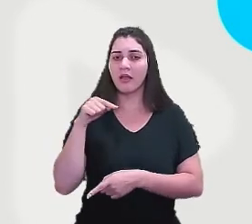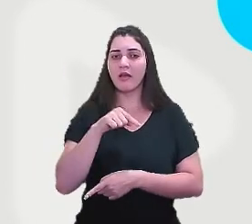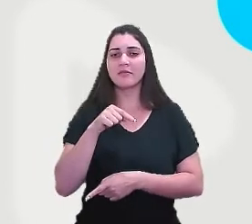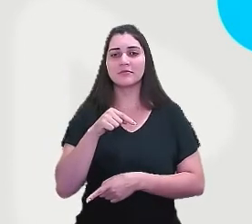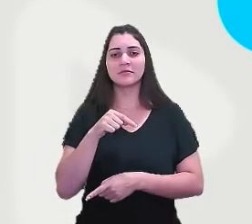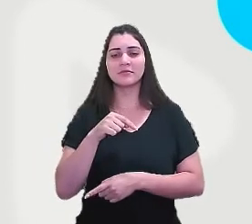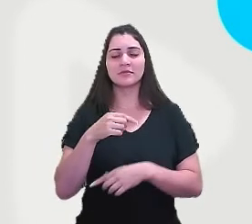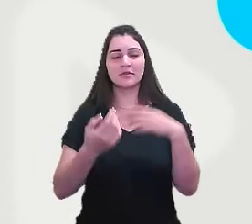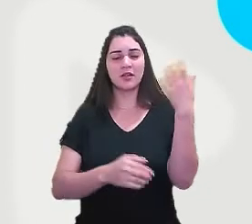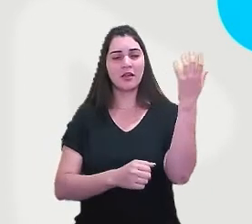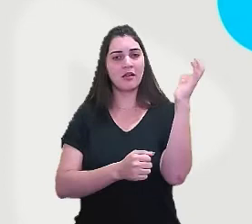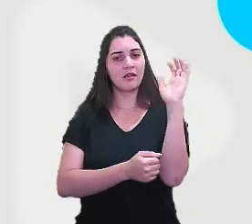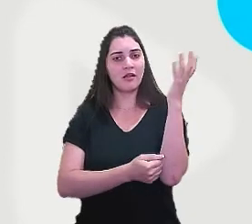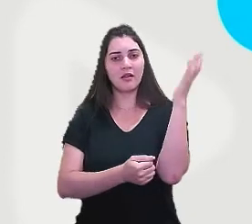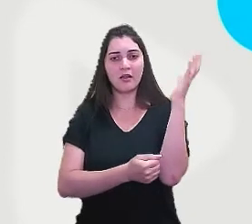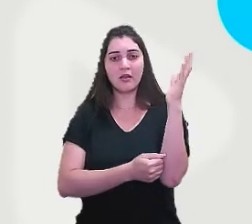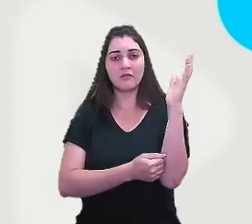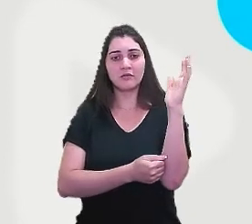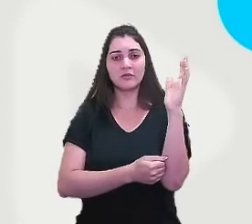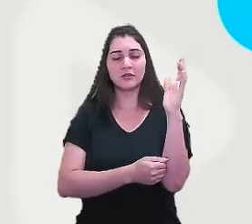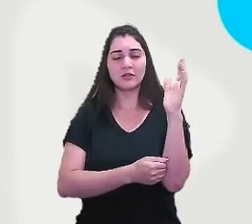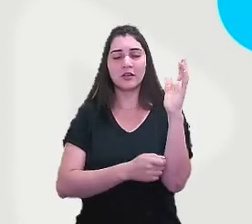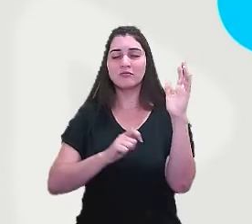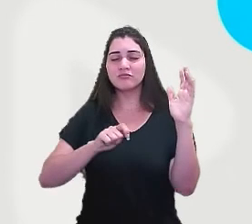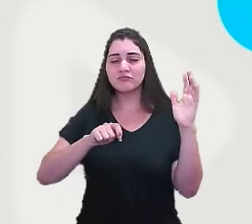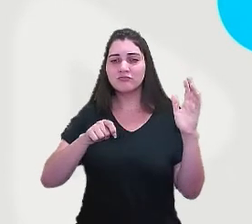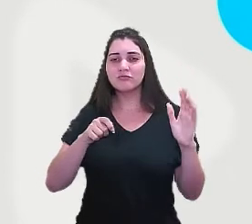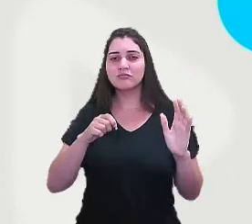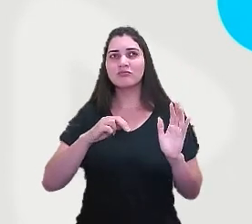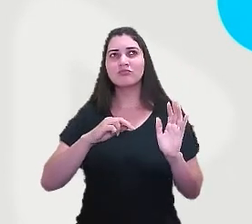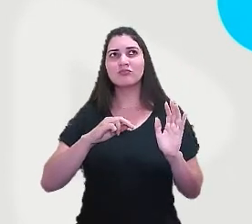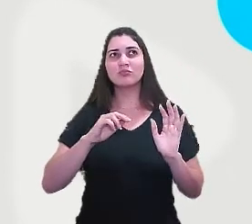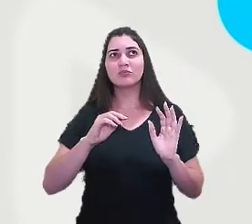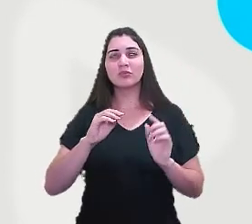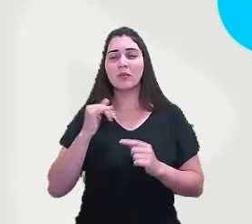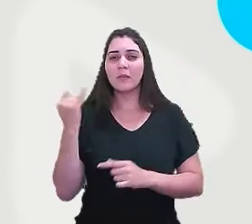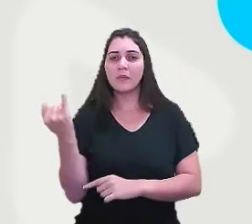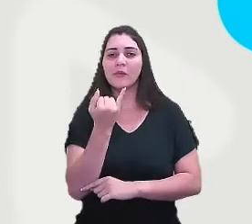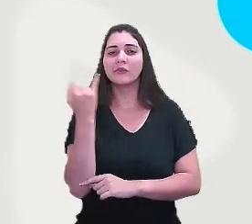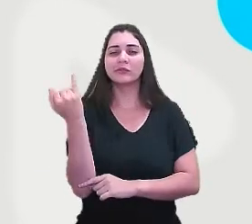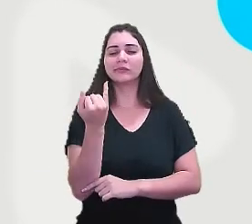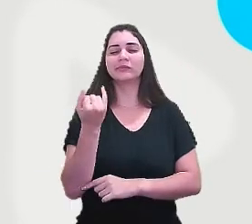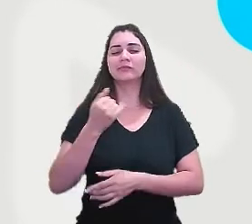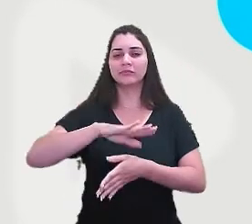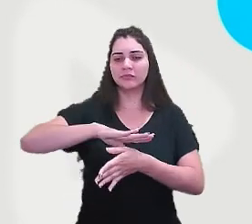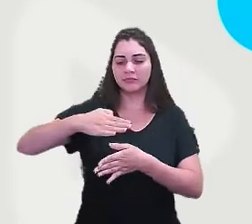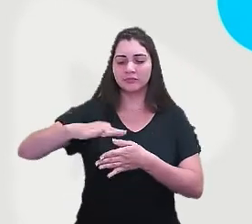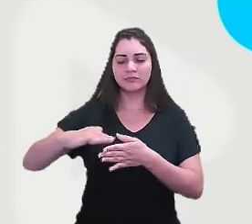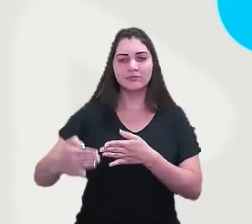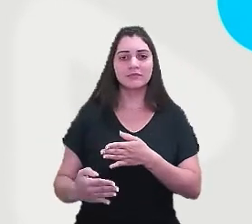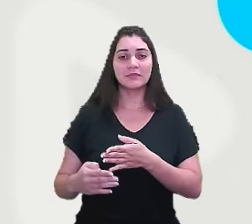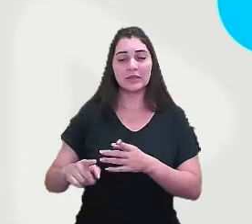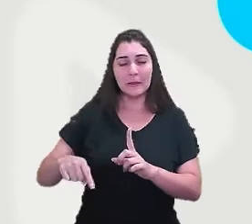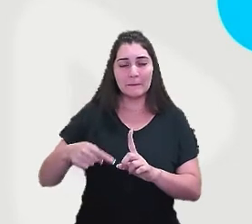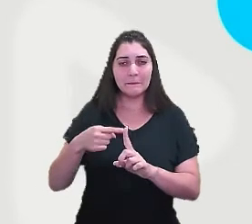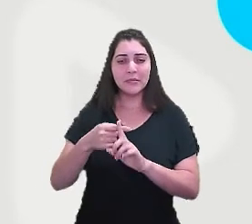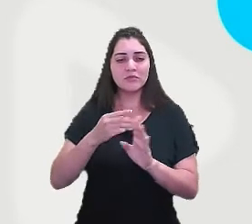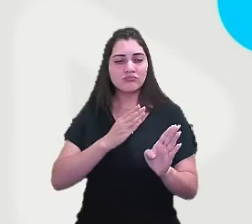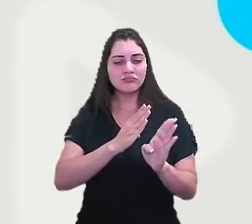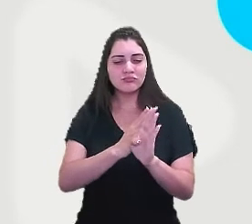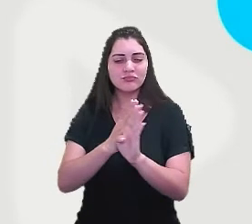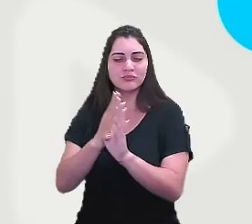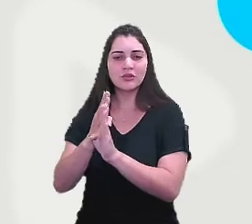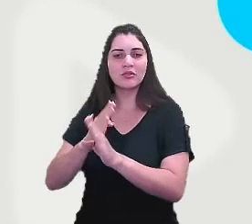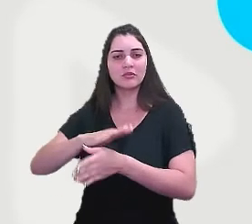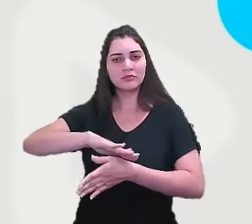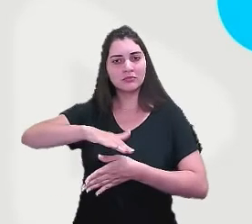um símbolo da Mata Atlântica. É uma das espécies, né, mais simbólicas, mais encontradas aqui na Mata Atlântica, tá